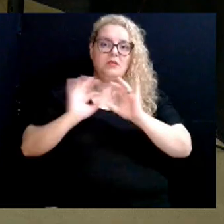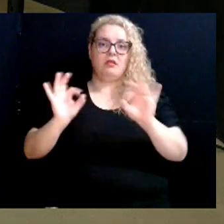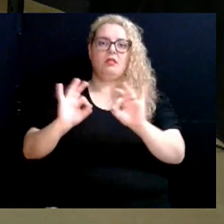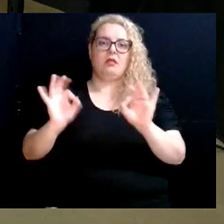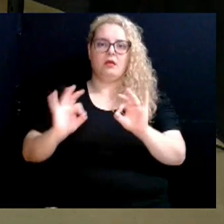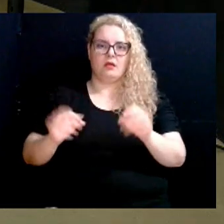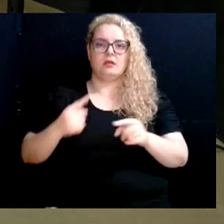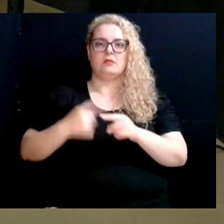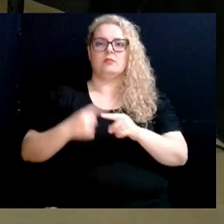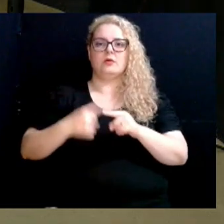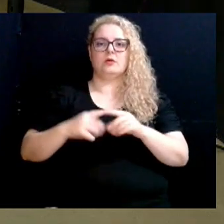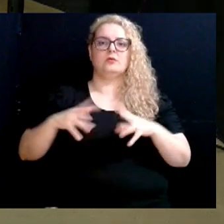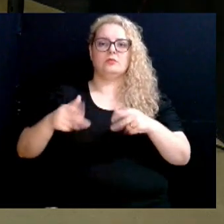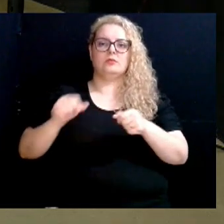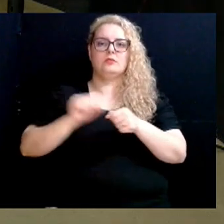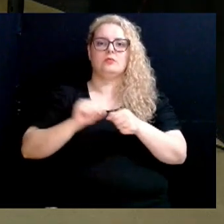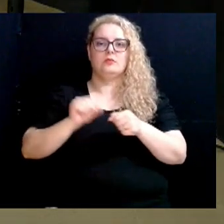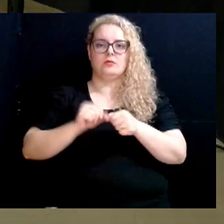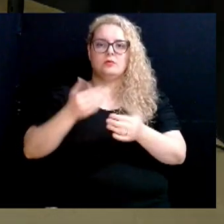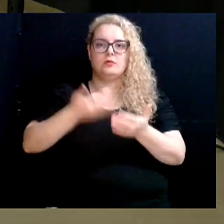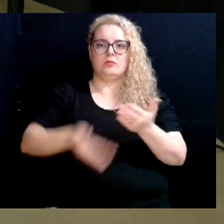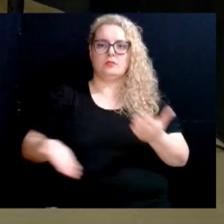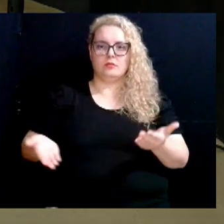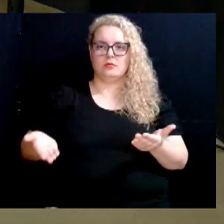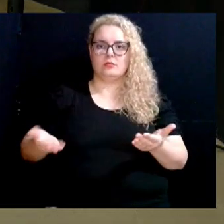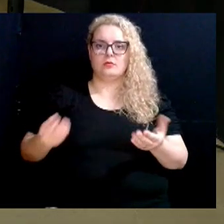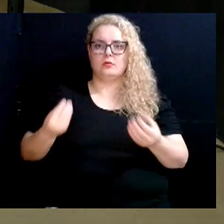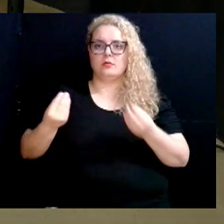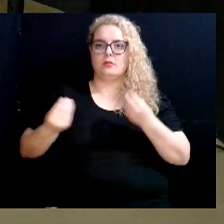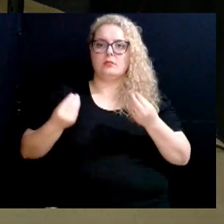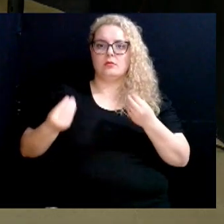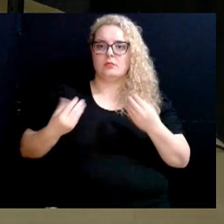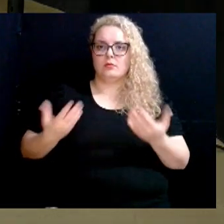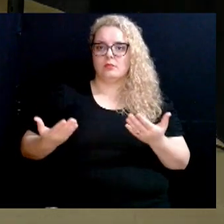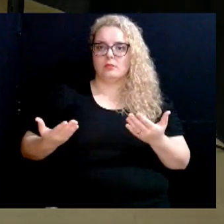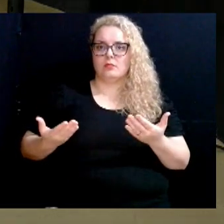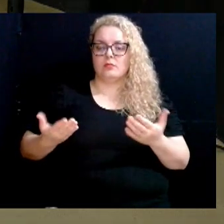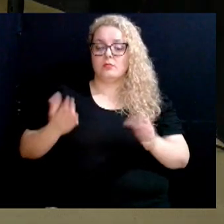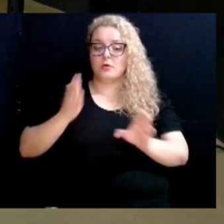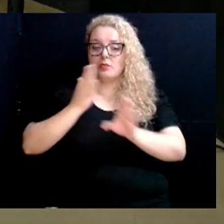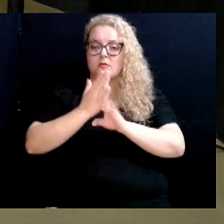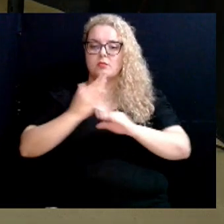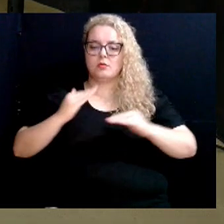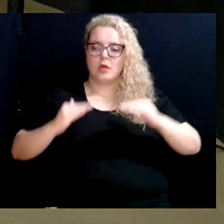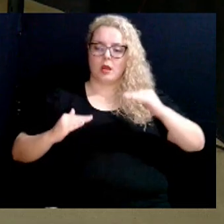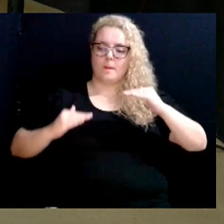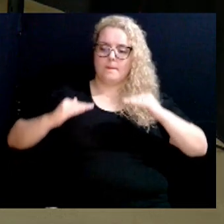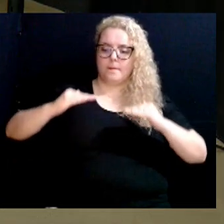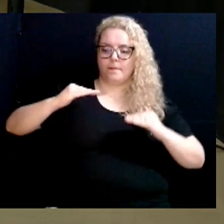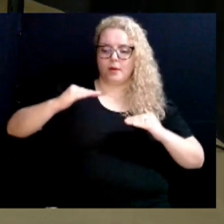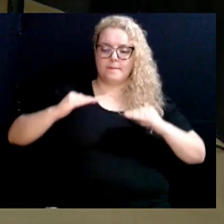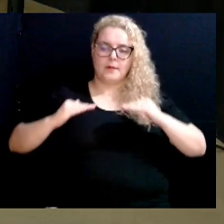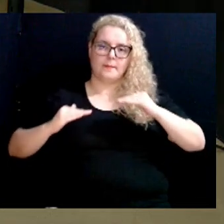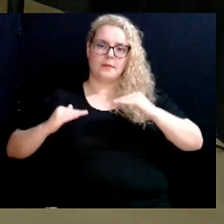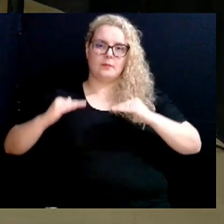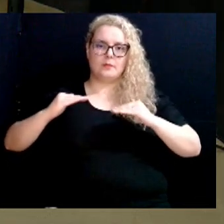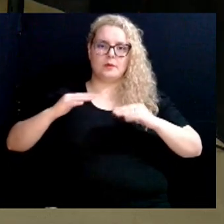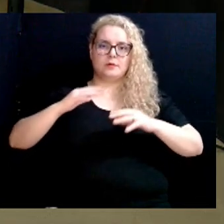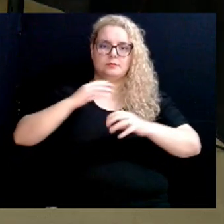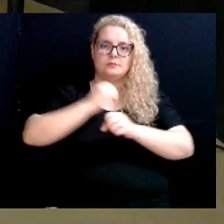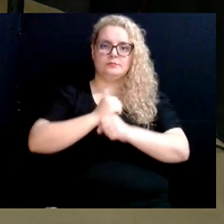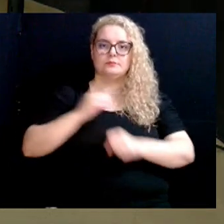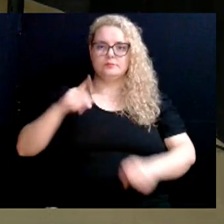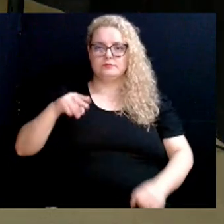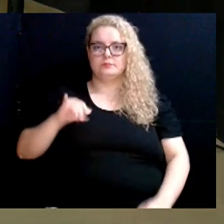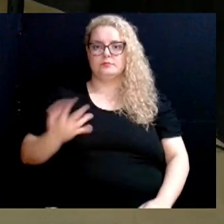porque senão tudo que eu faço se perde. Como então encontrar o equilíbrio nessa equação, Dani?